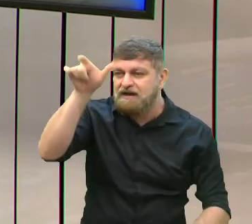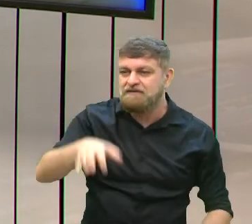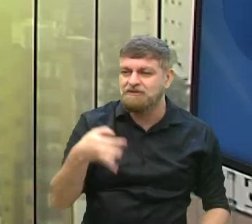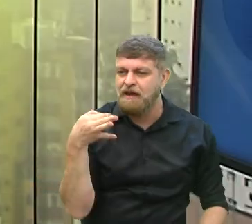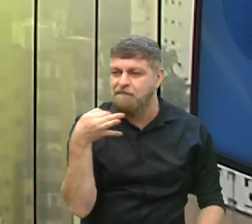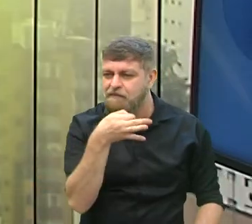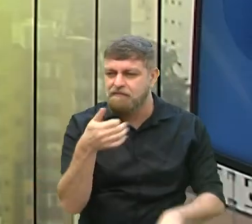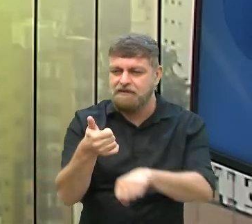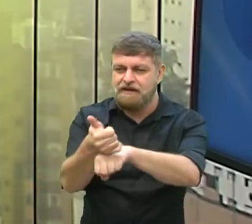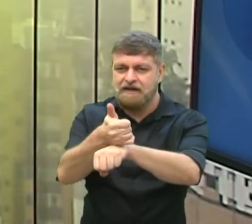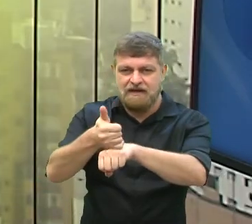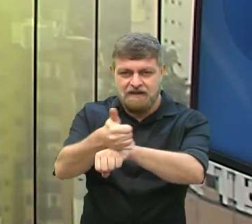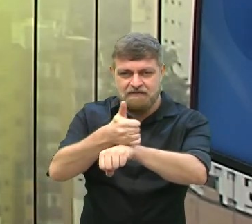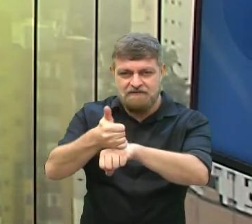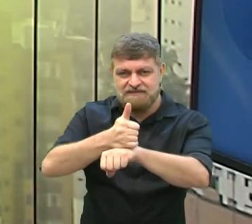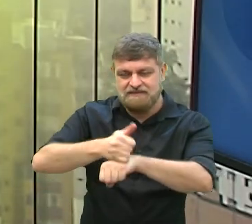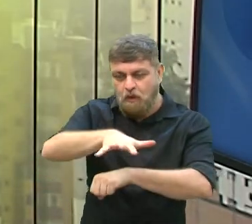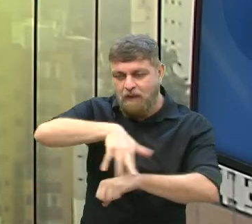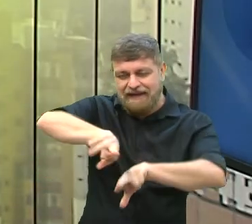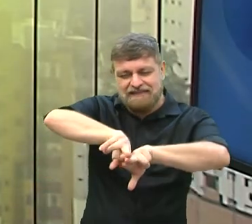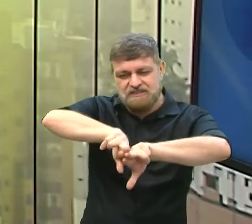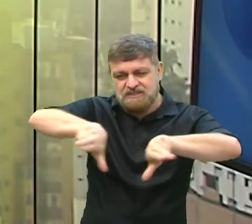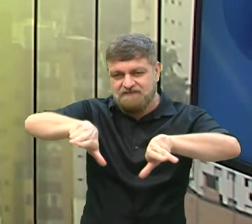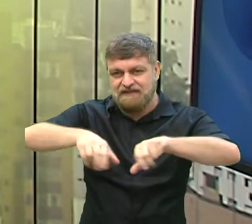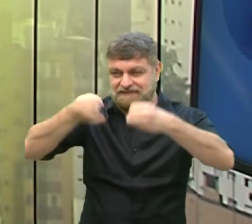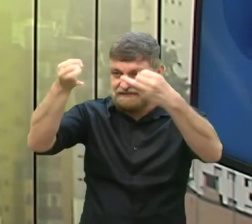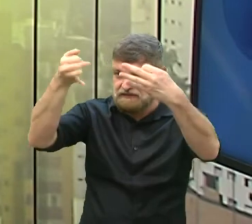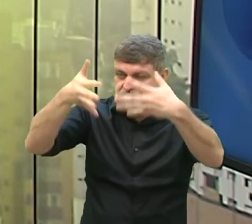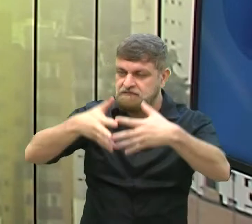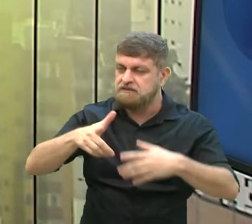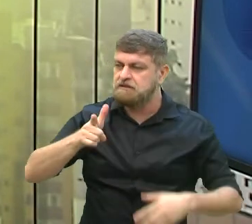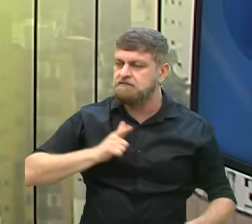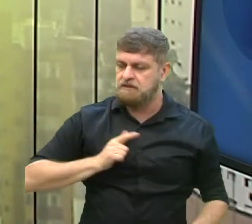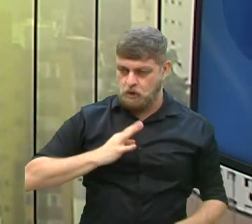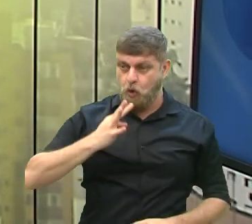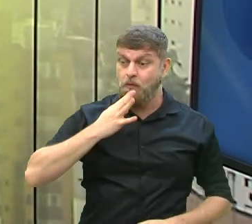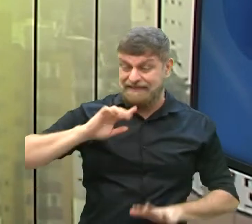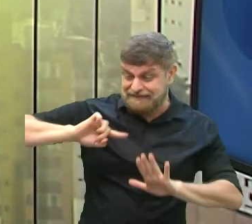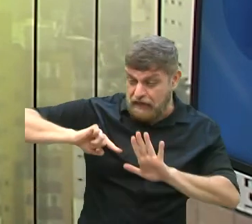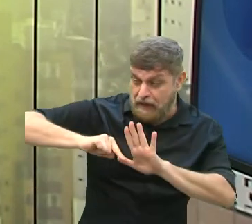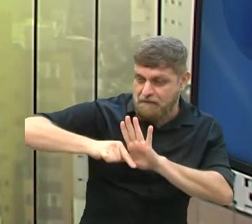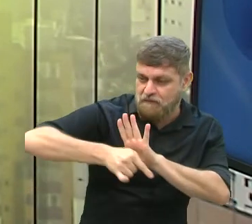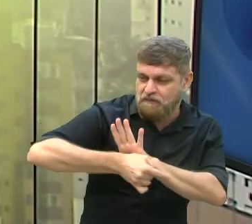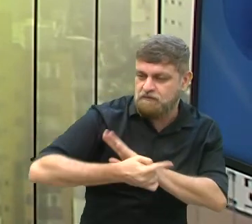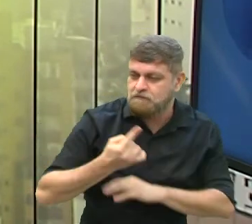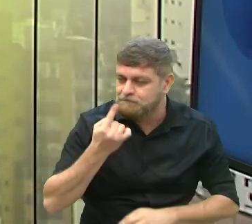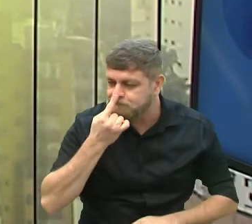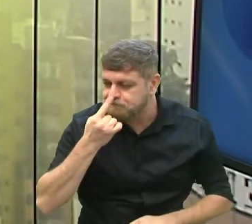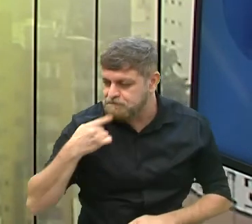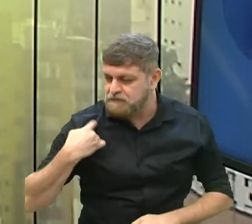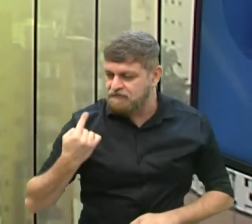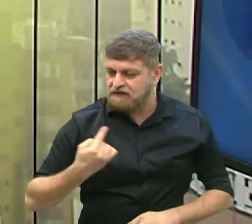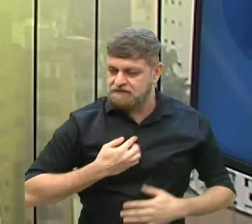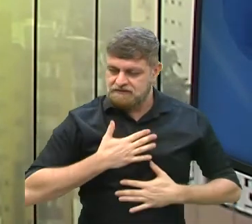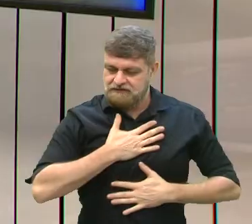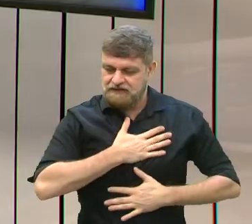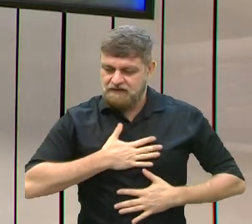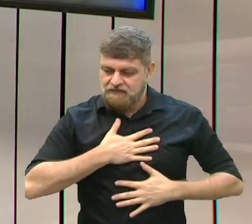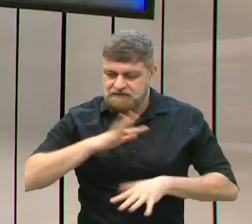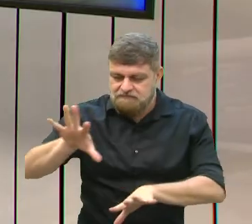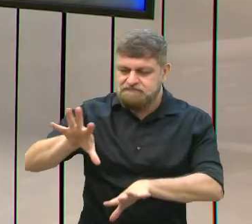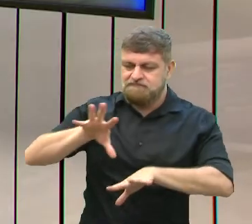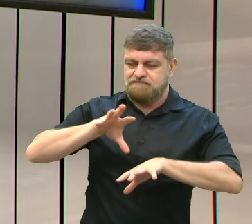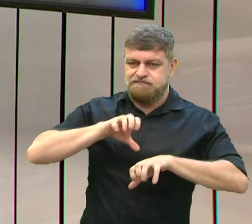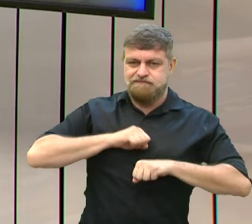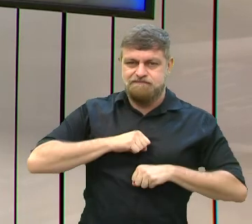os especialistas das mais variadas áreas falarem com tanto gabarito desses temas e para a gente é um prazer levar pelo menos um pouquinho dessa sementinha